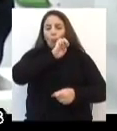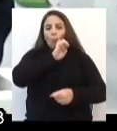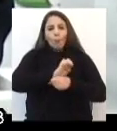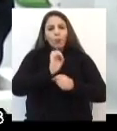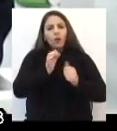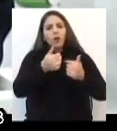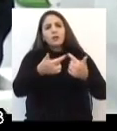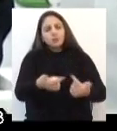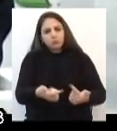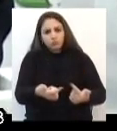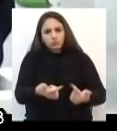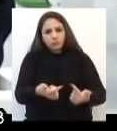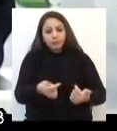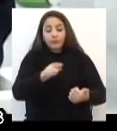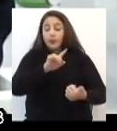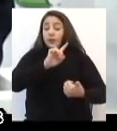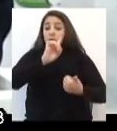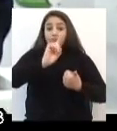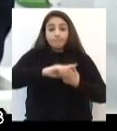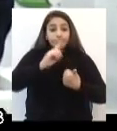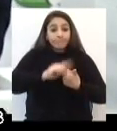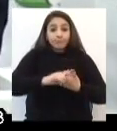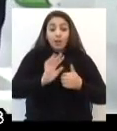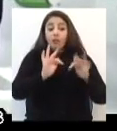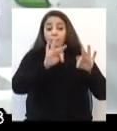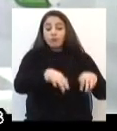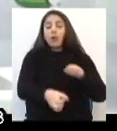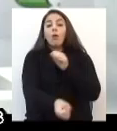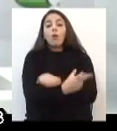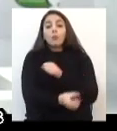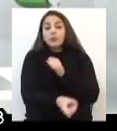ações no combate à corrupção,